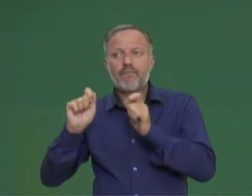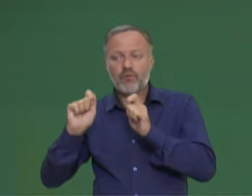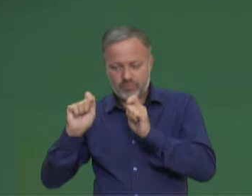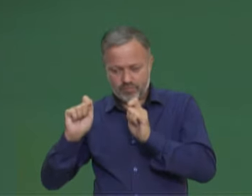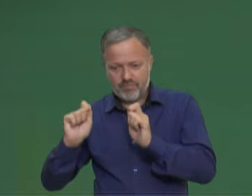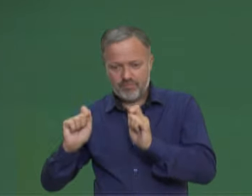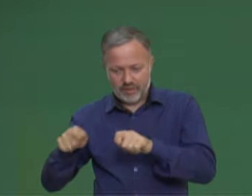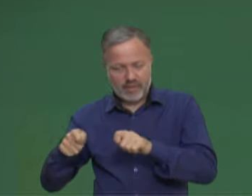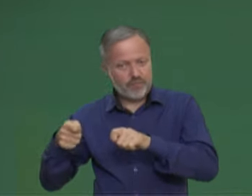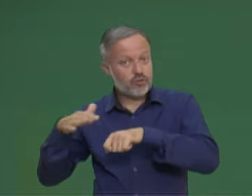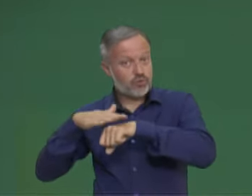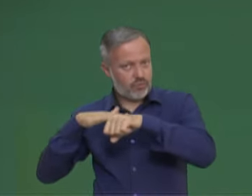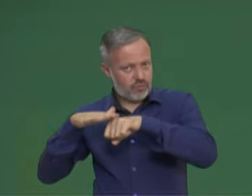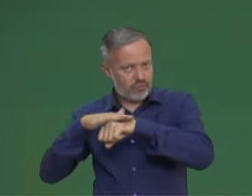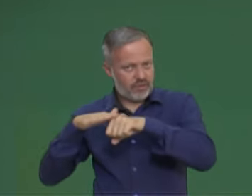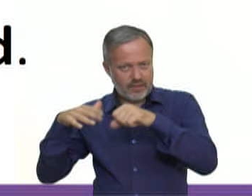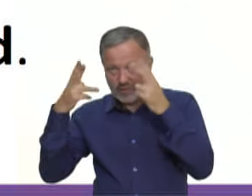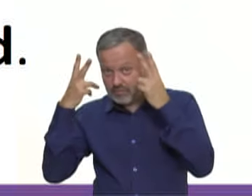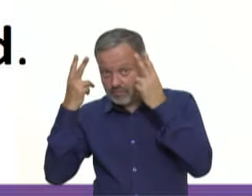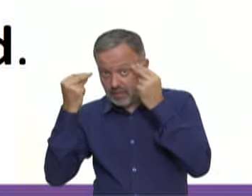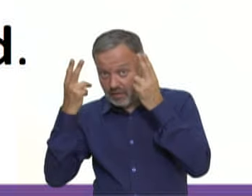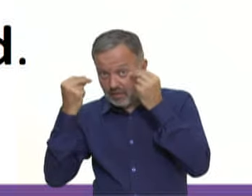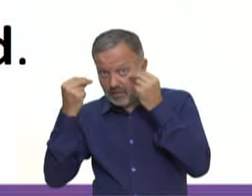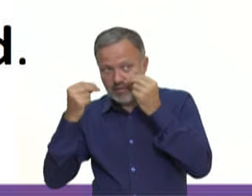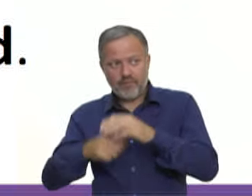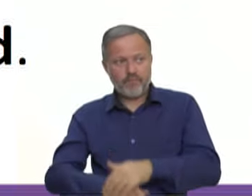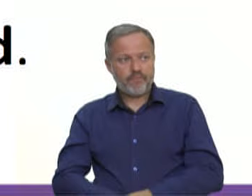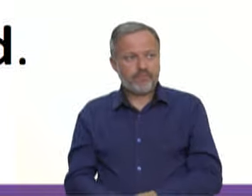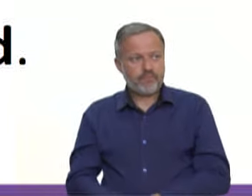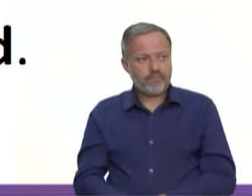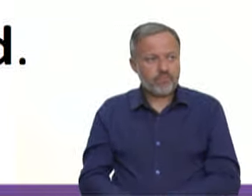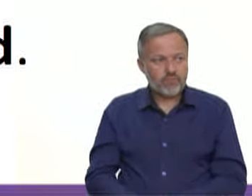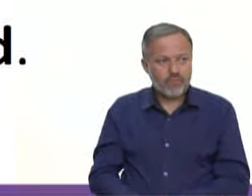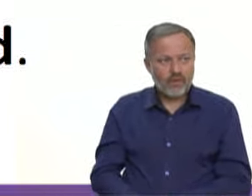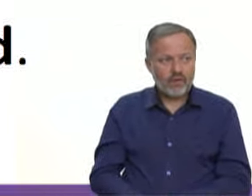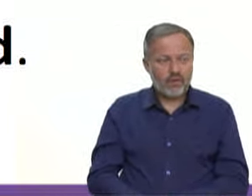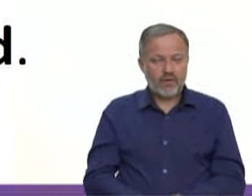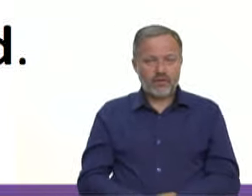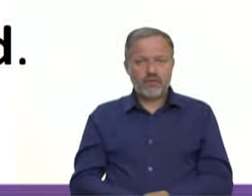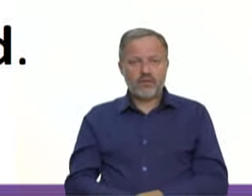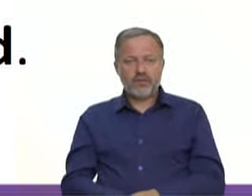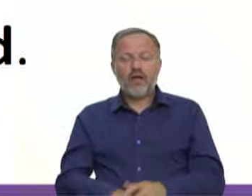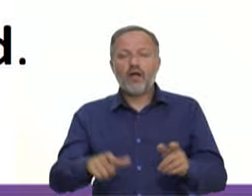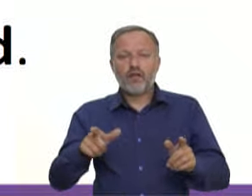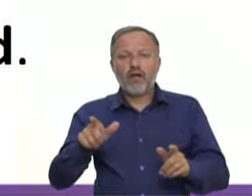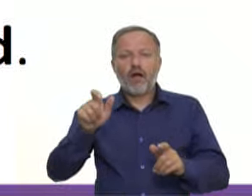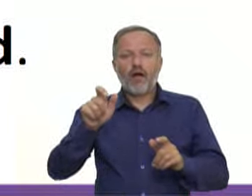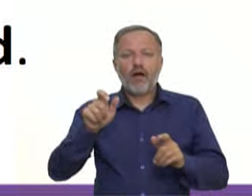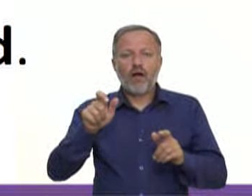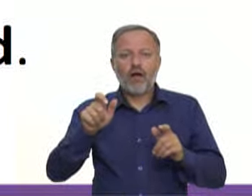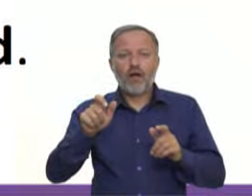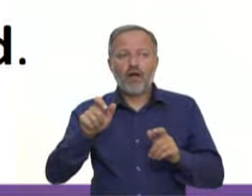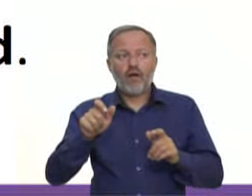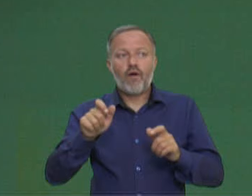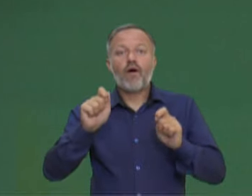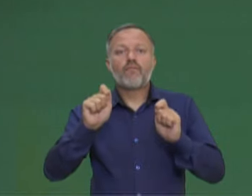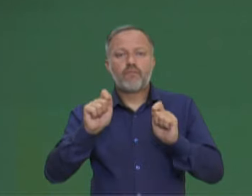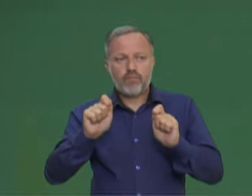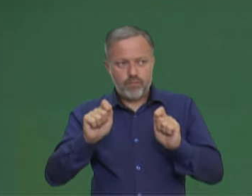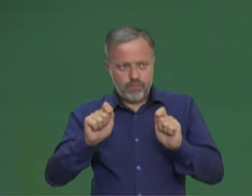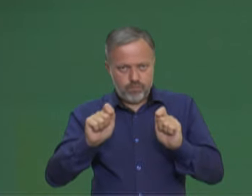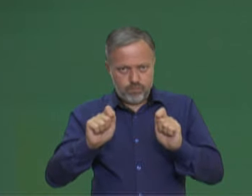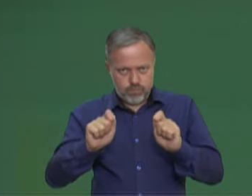isso no português? Seria isso. Uma outra situação, puedo tutearlo? Não, trata-me por usted. Se a pessoa